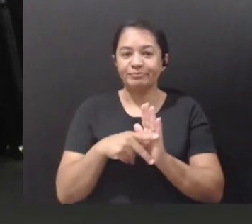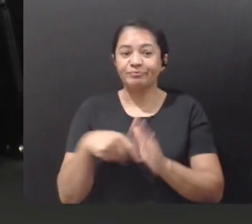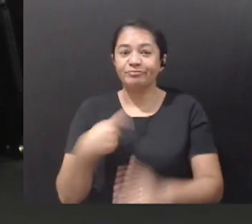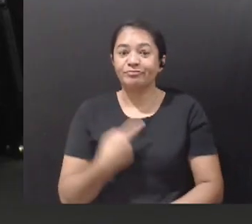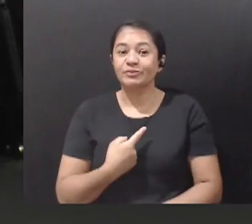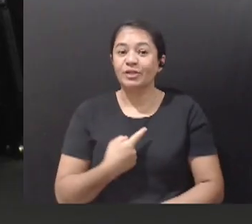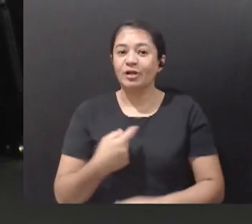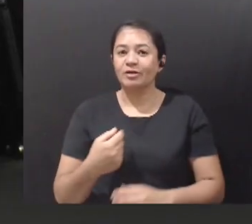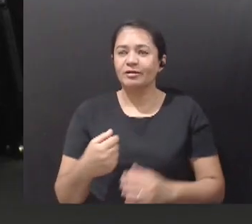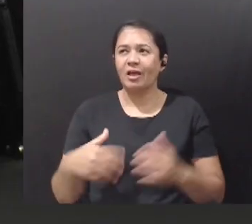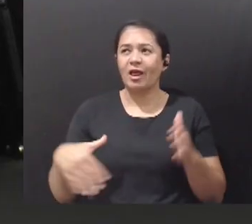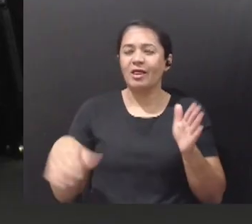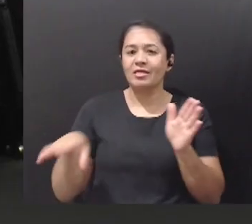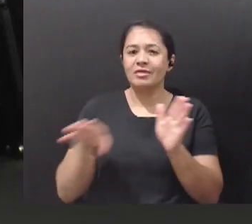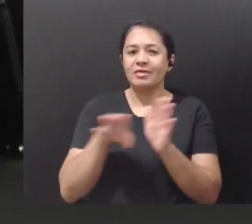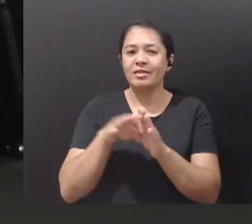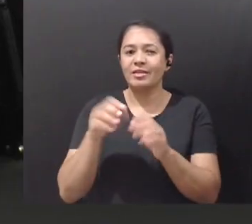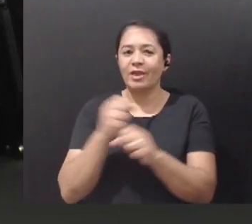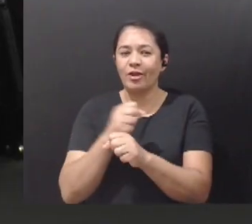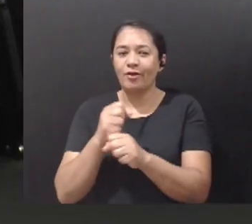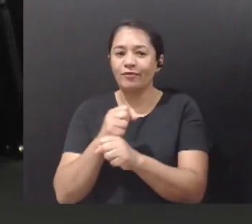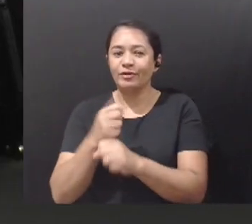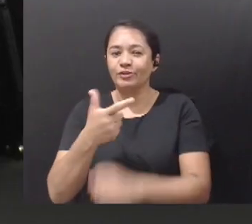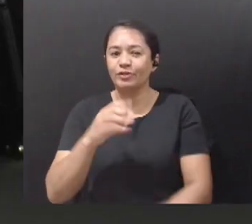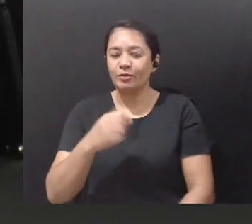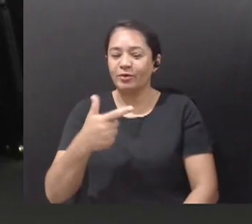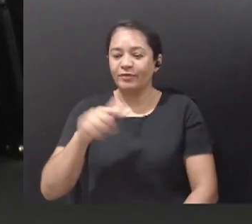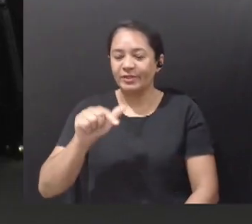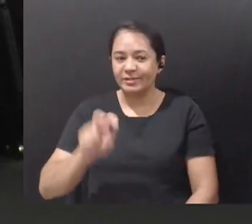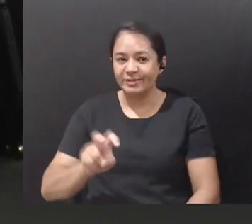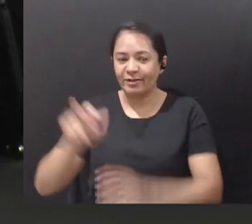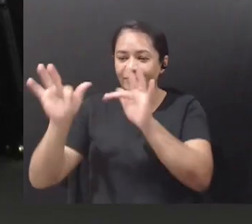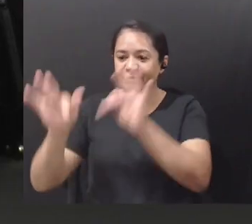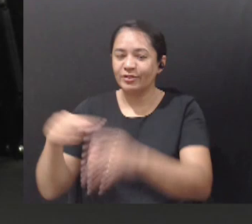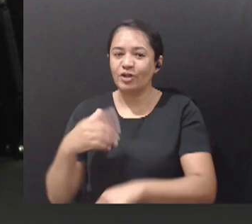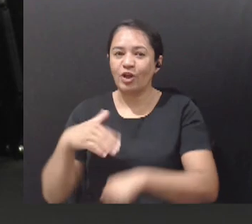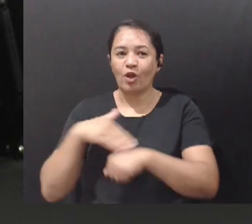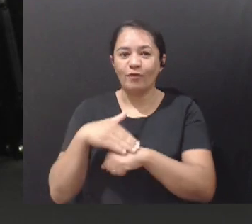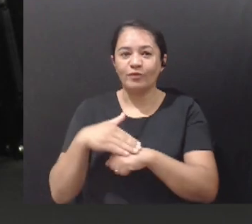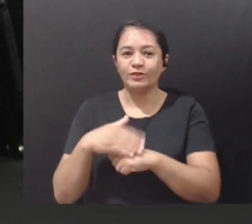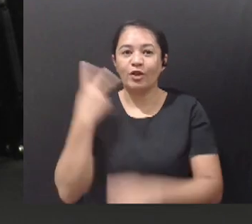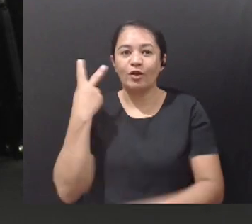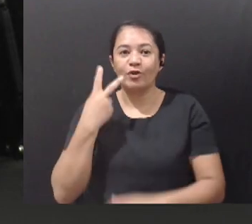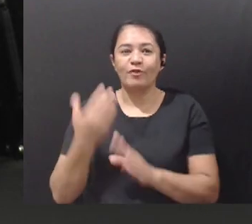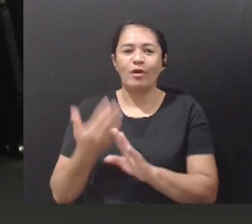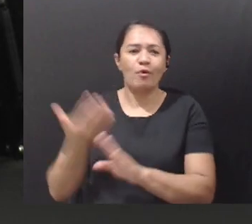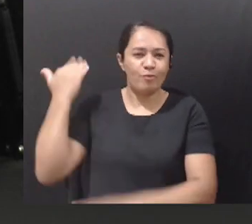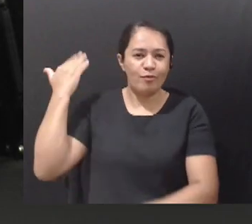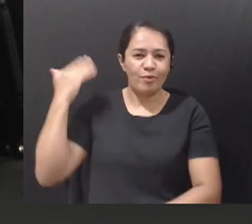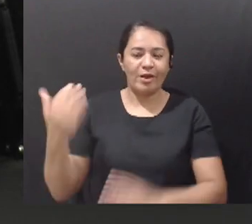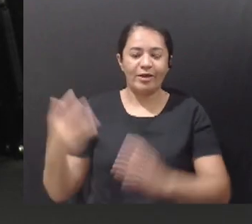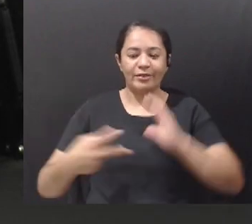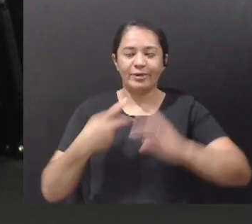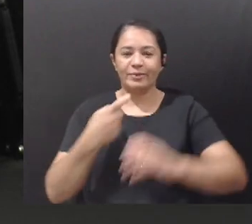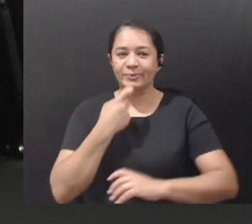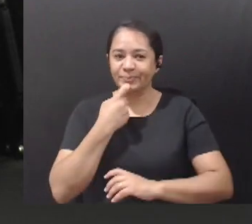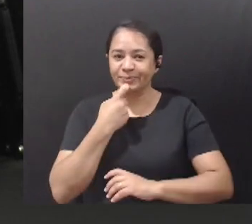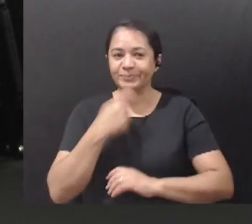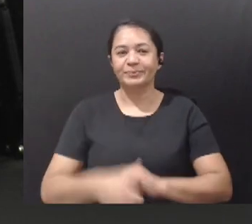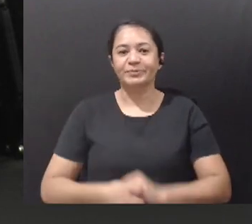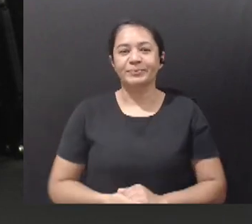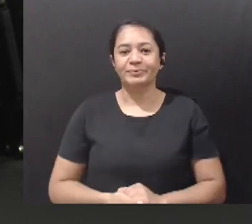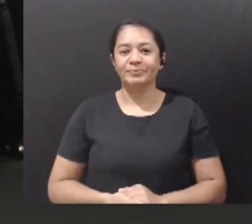final de 2025 falar com os ex-vereadores da Câmara Municipal de Campinas,